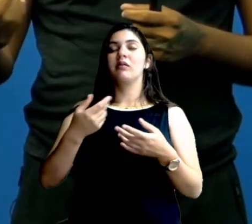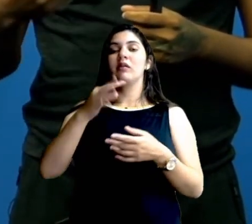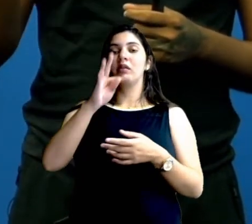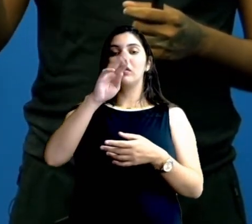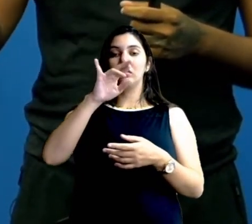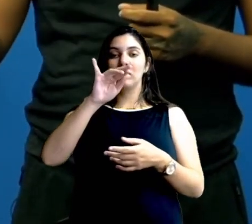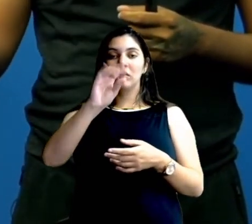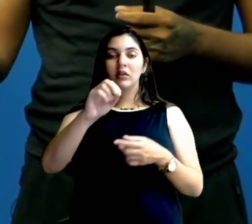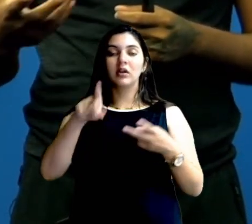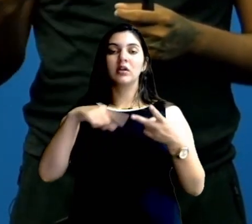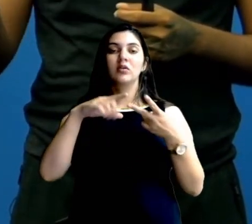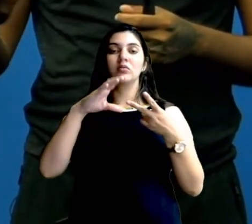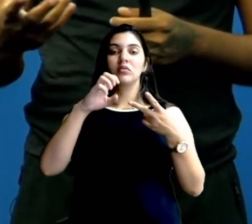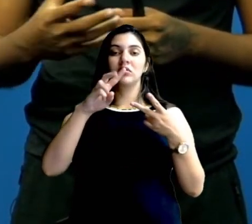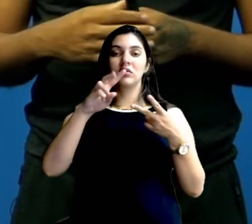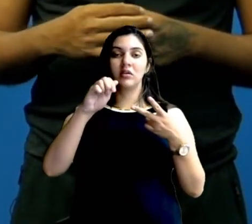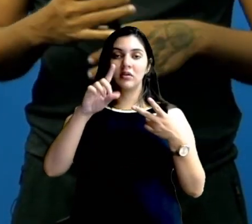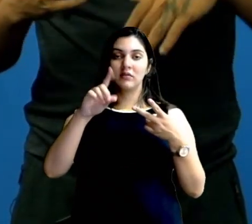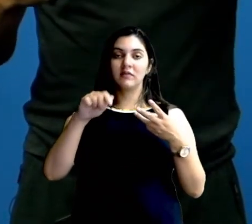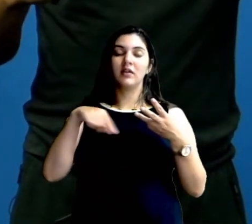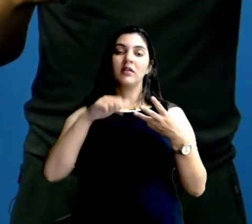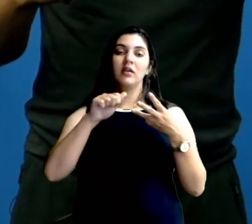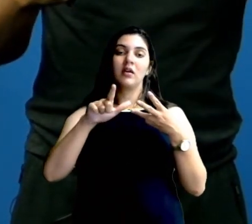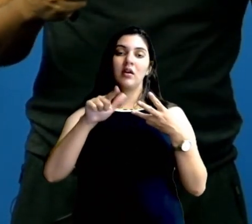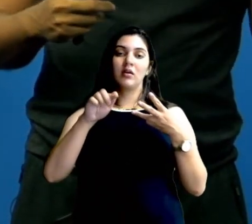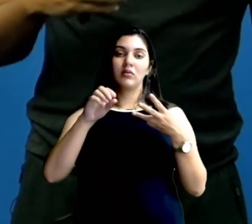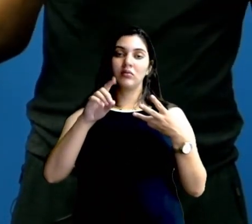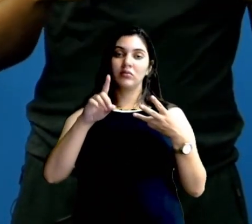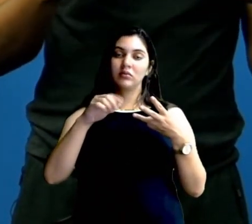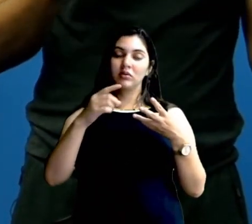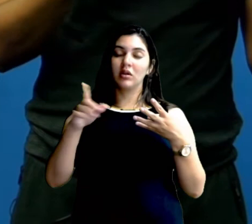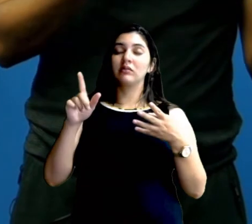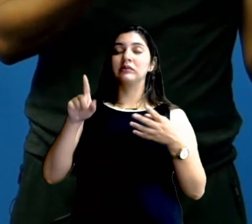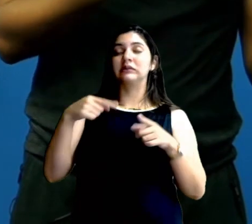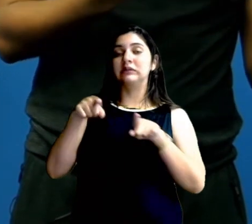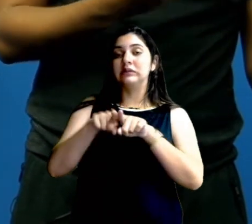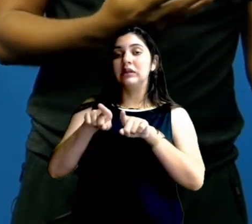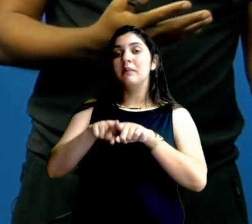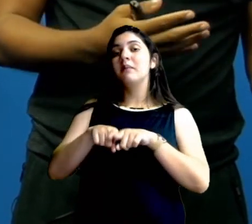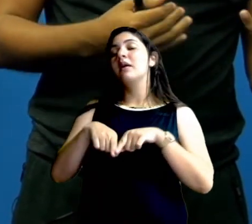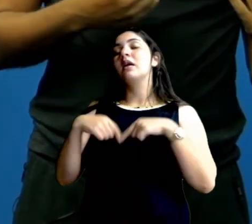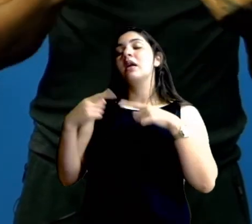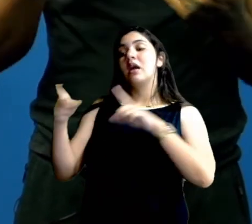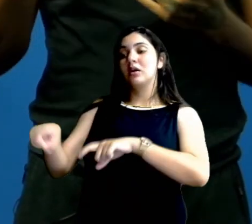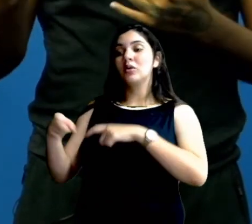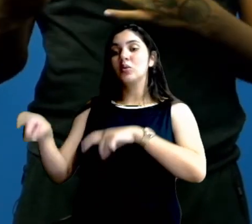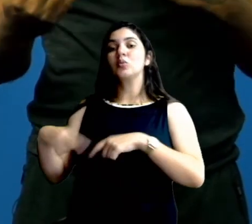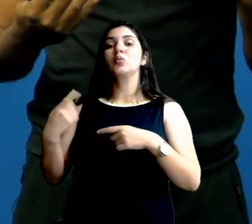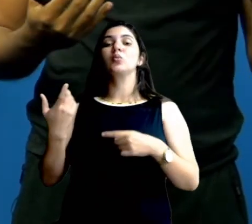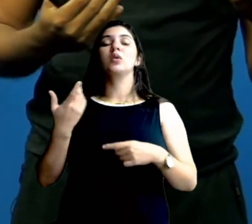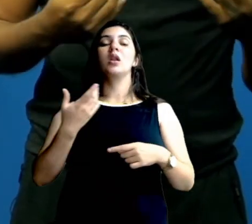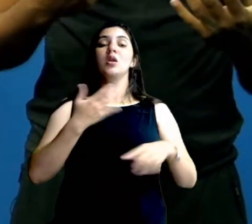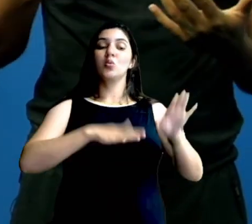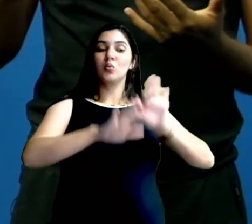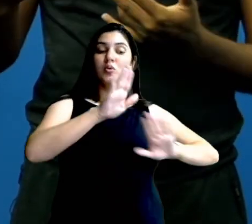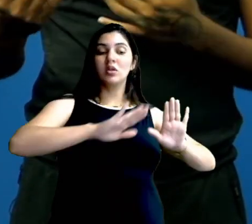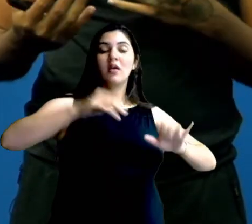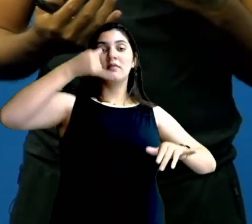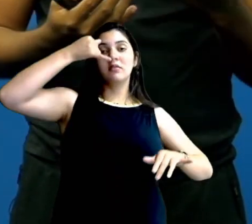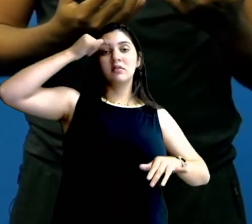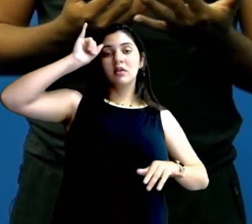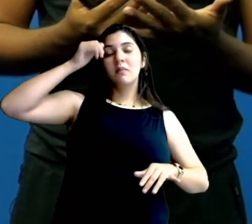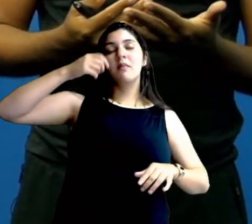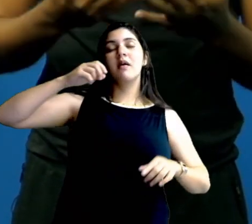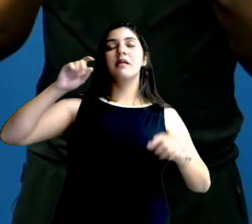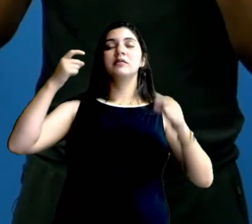cevada algodão lentilha além da Agricultura eles também domesticavam animais como os bois cabras